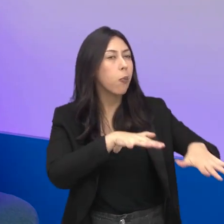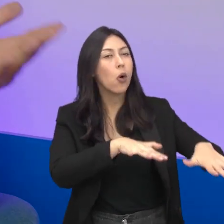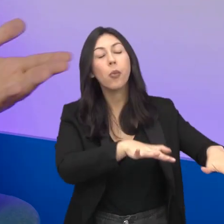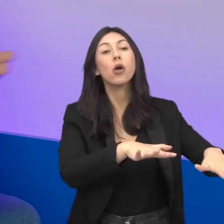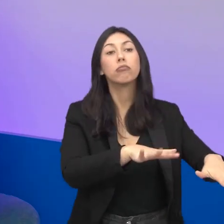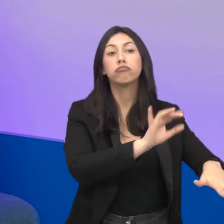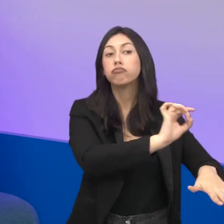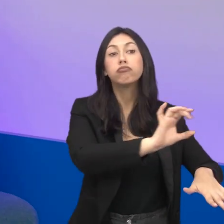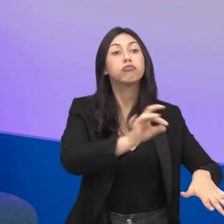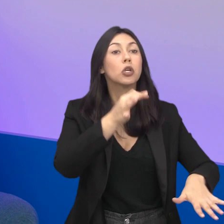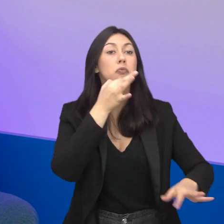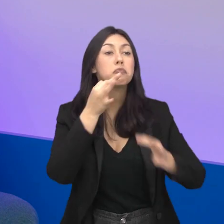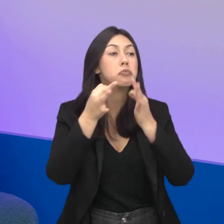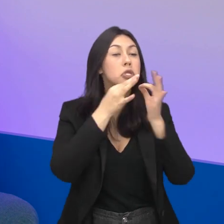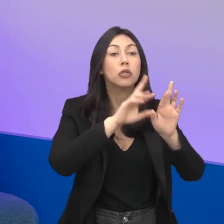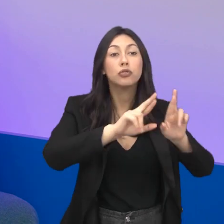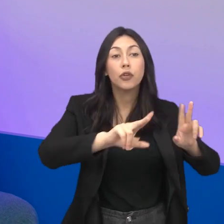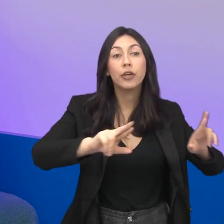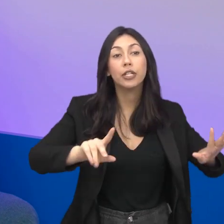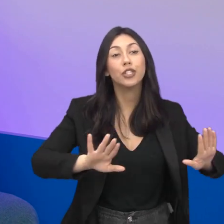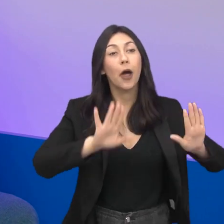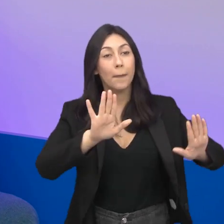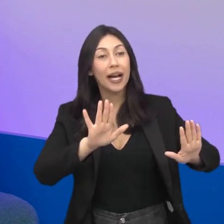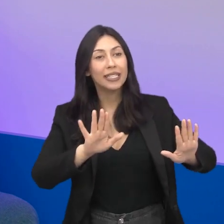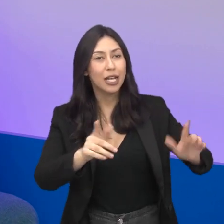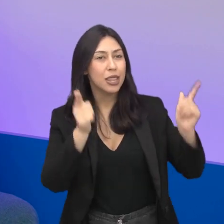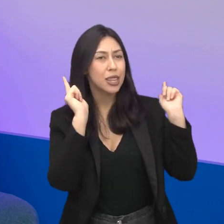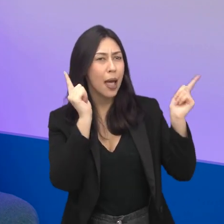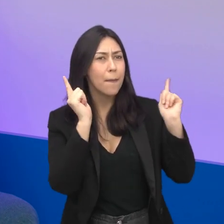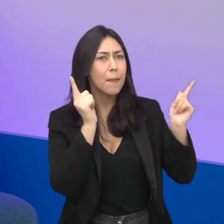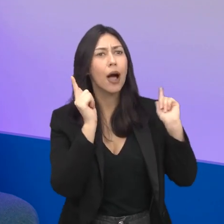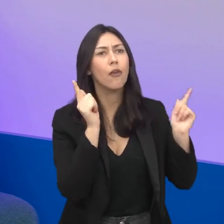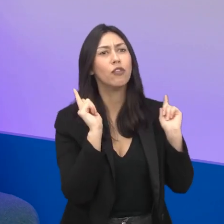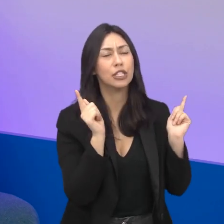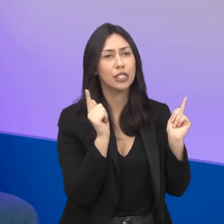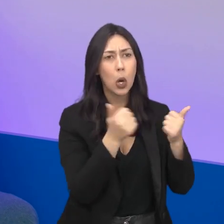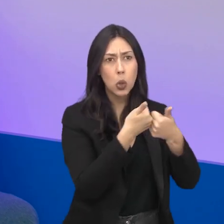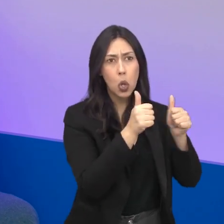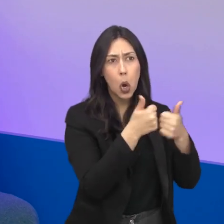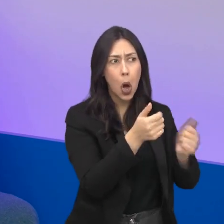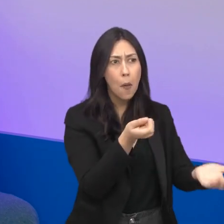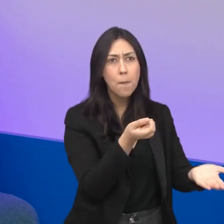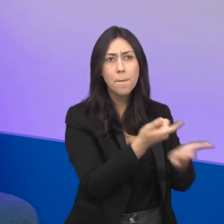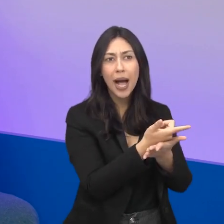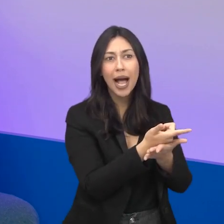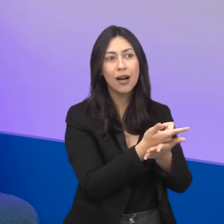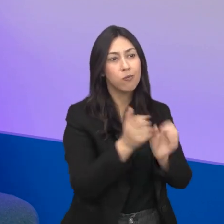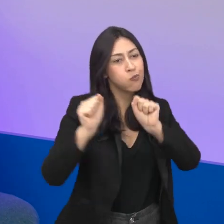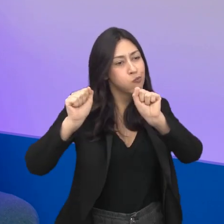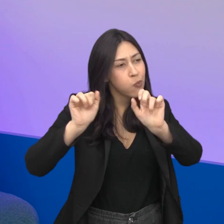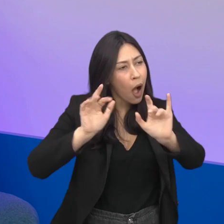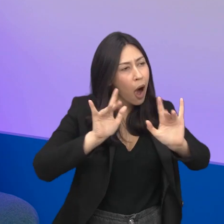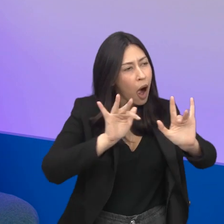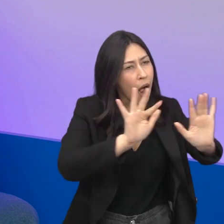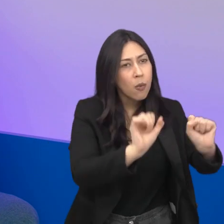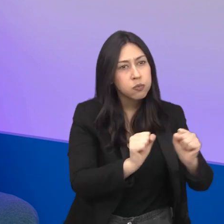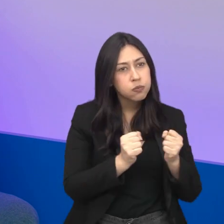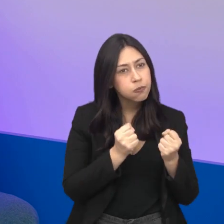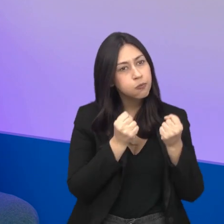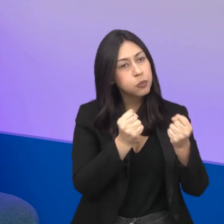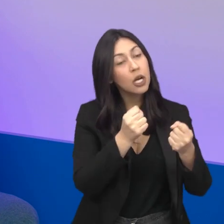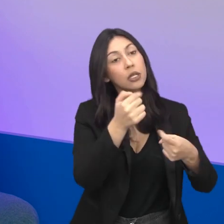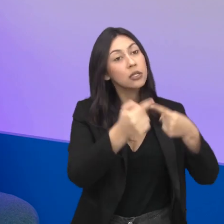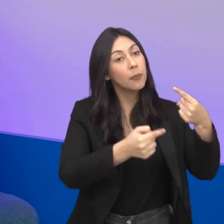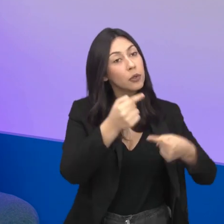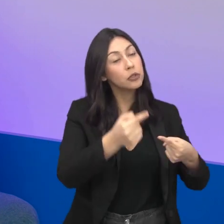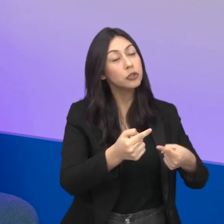opinião, discorda, concorda, mas ali foi um estopim para as pessoas saírem às ruas, se engajarem mais na